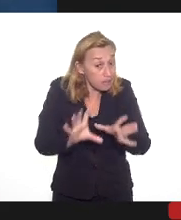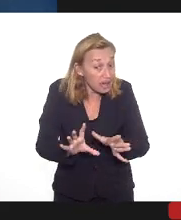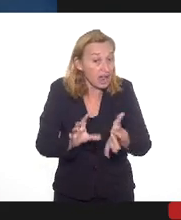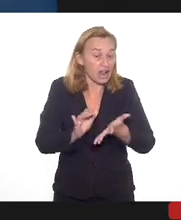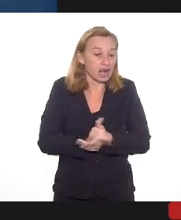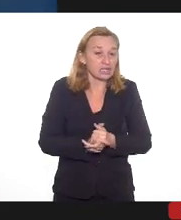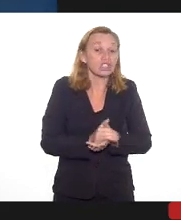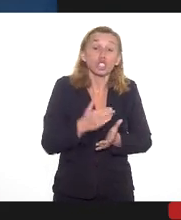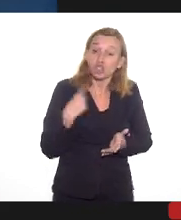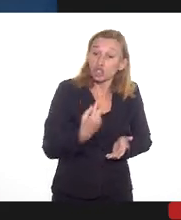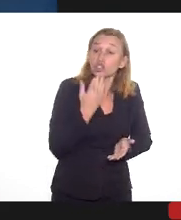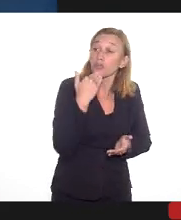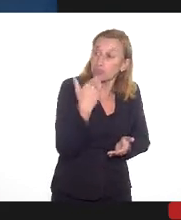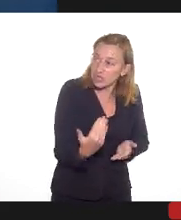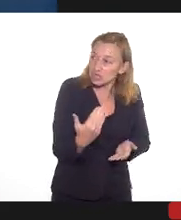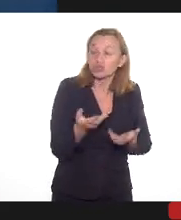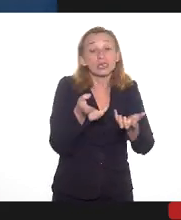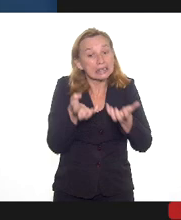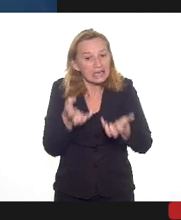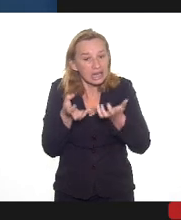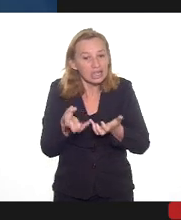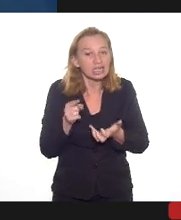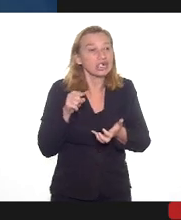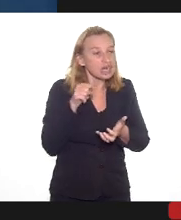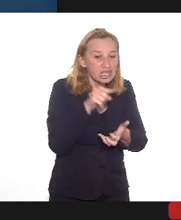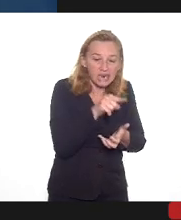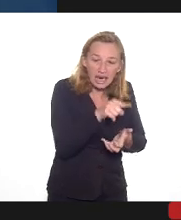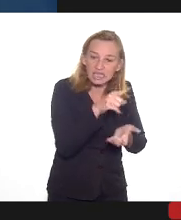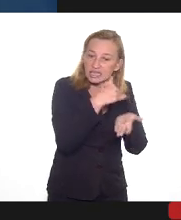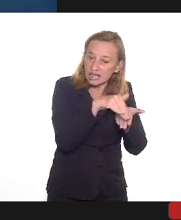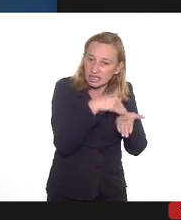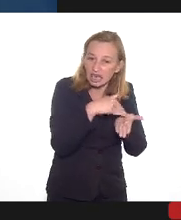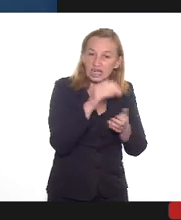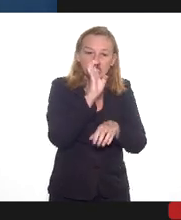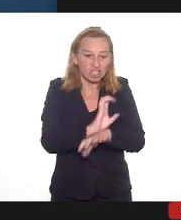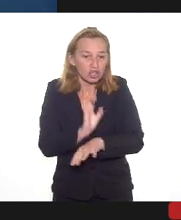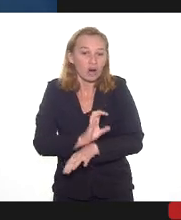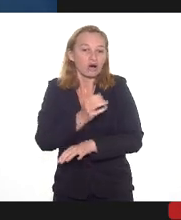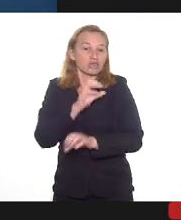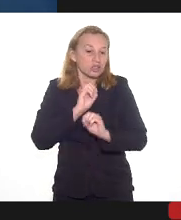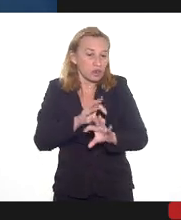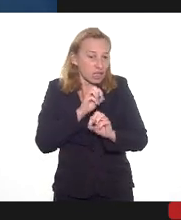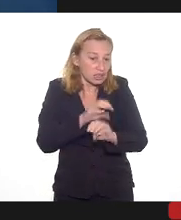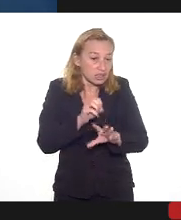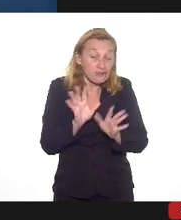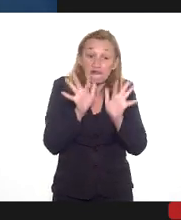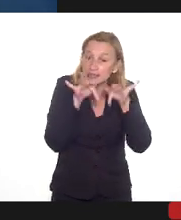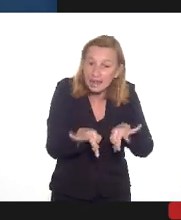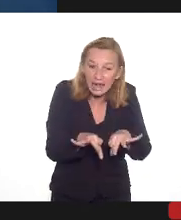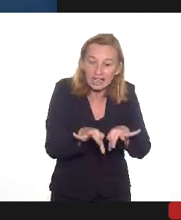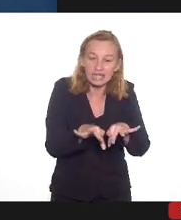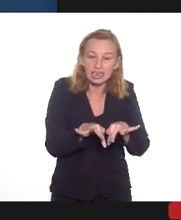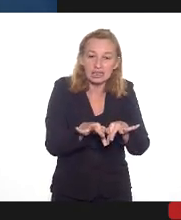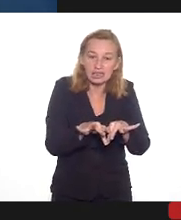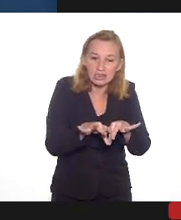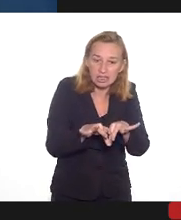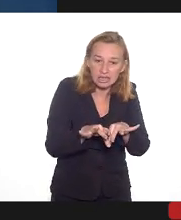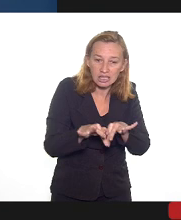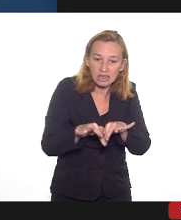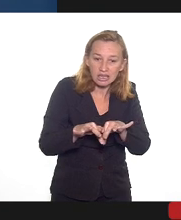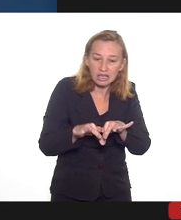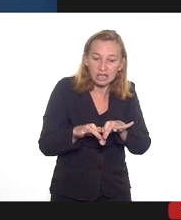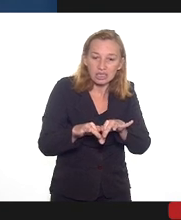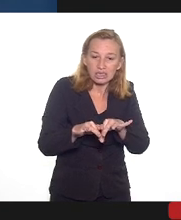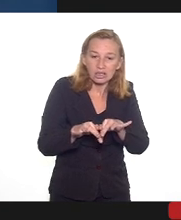estamos solicitando e queremos que esta Secretaria Estadual de Educação termine com chave de ouro a sua